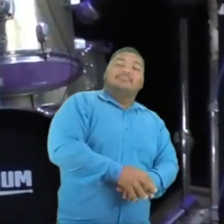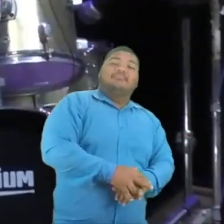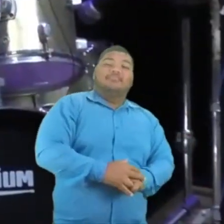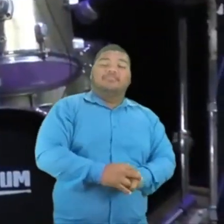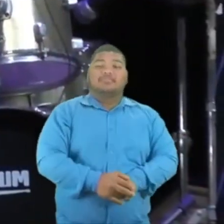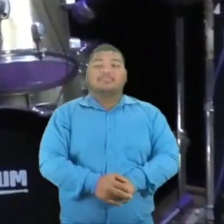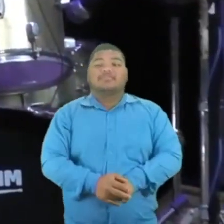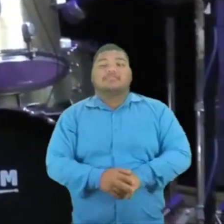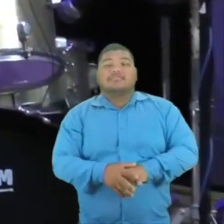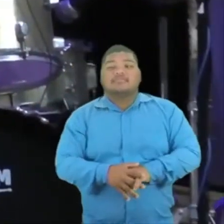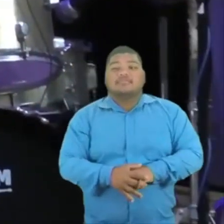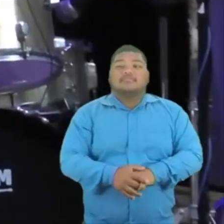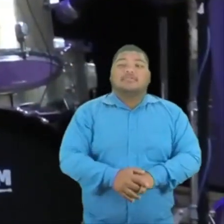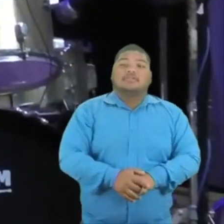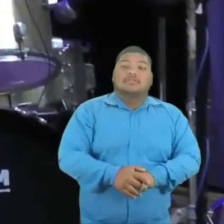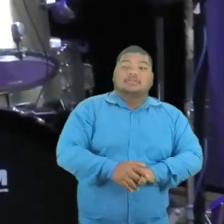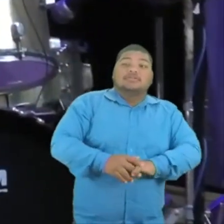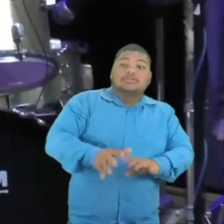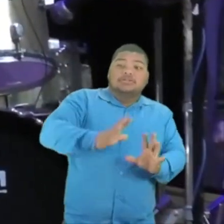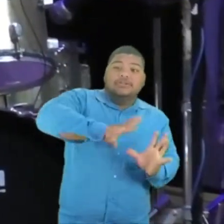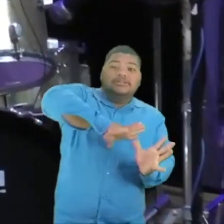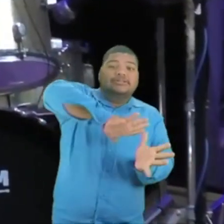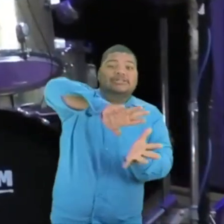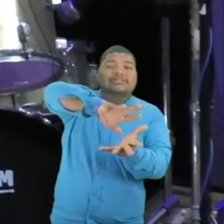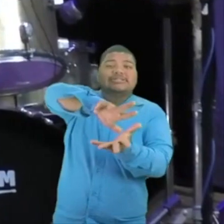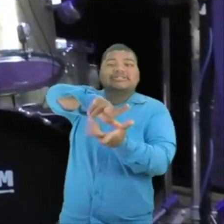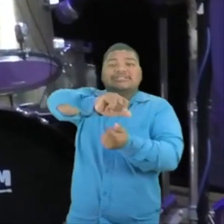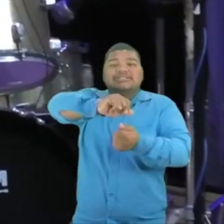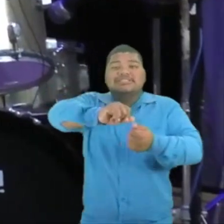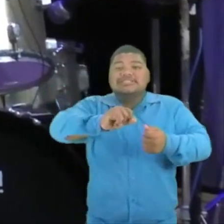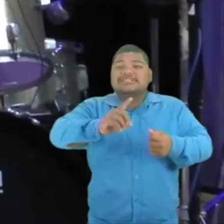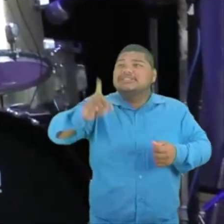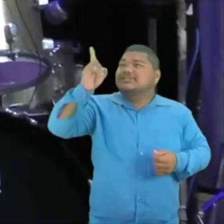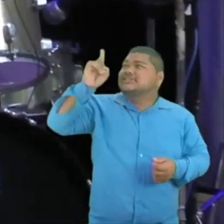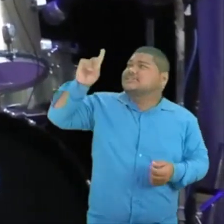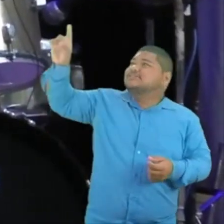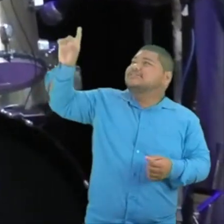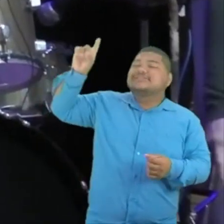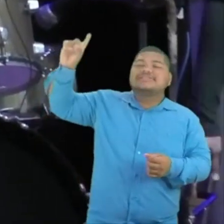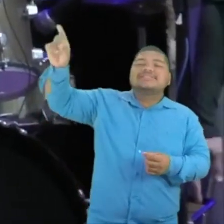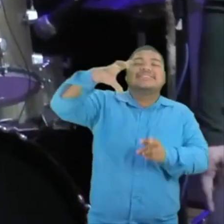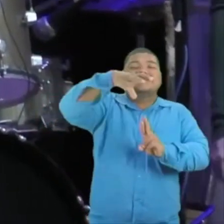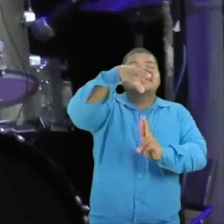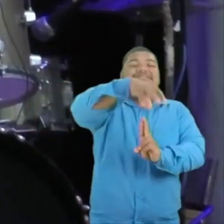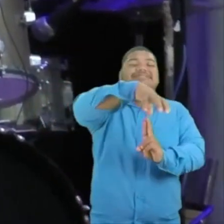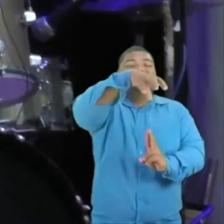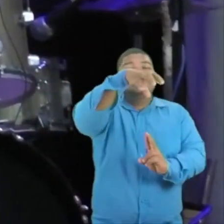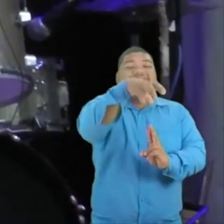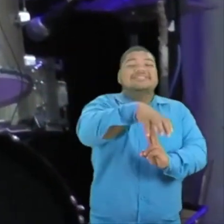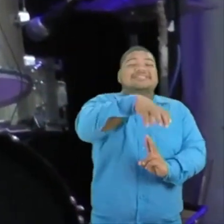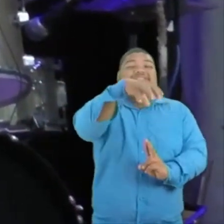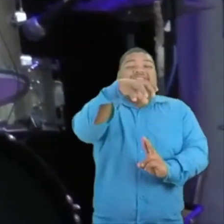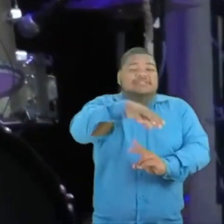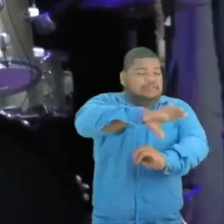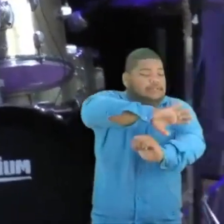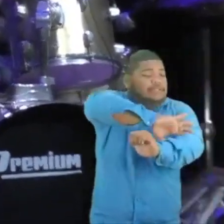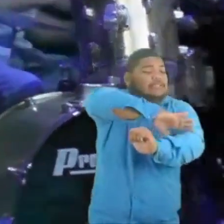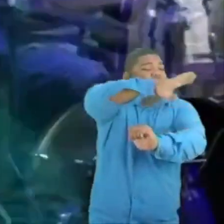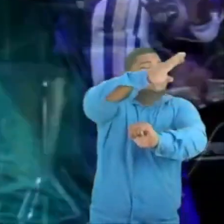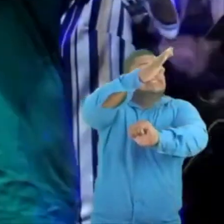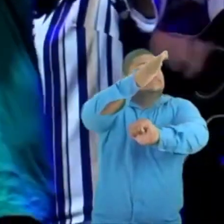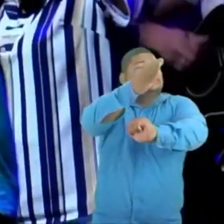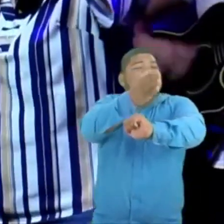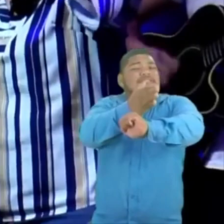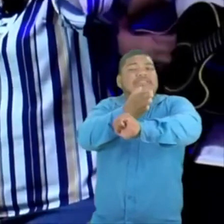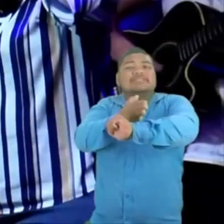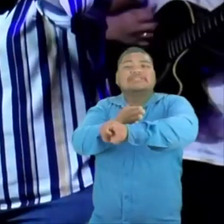seu coração. Sobre toda a terra tu és o Rei, sobre